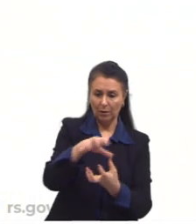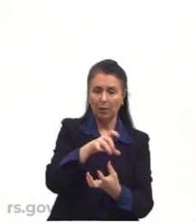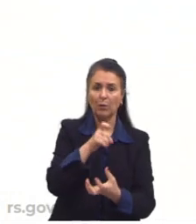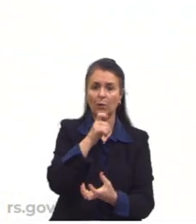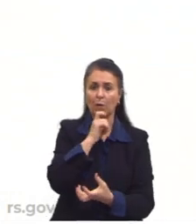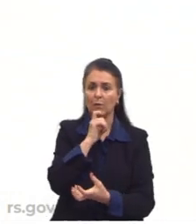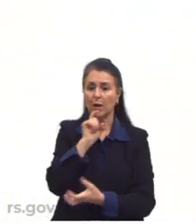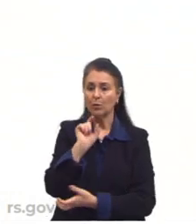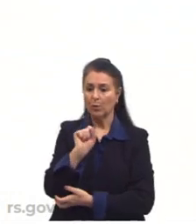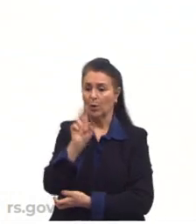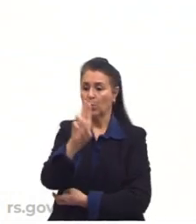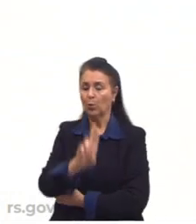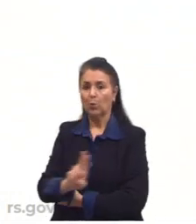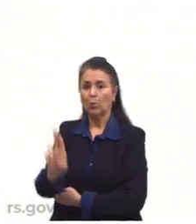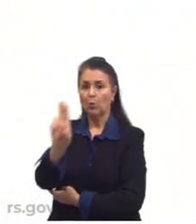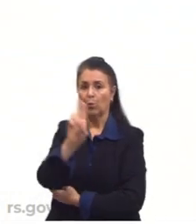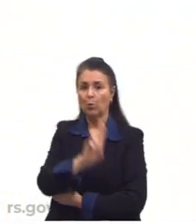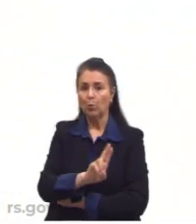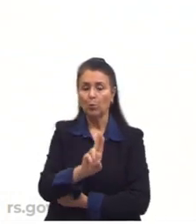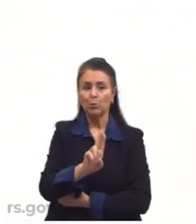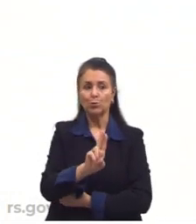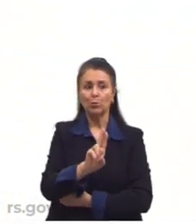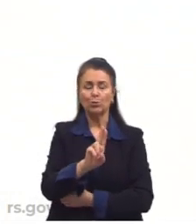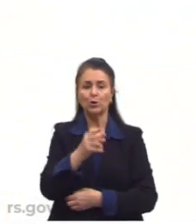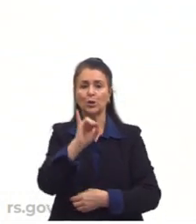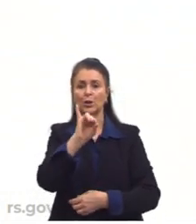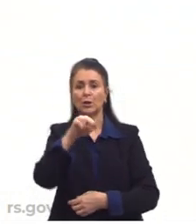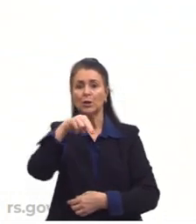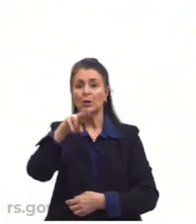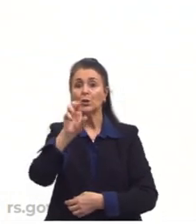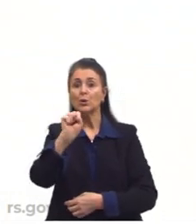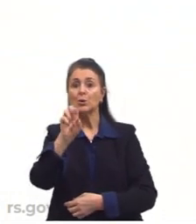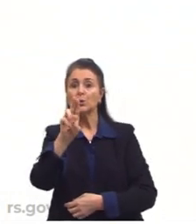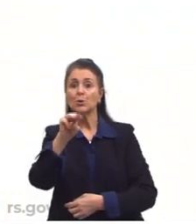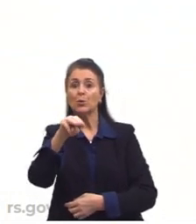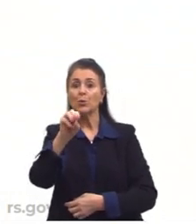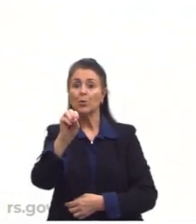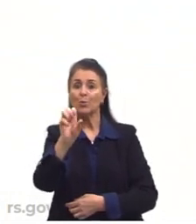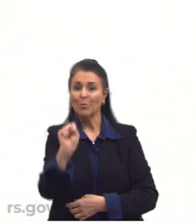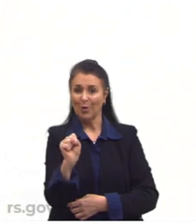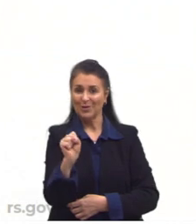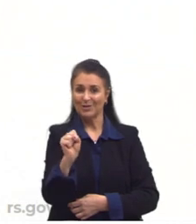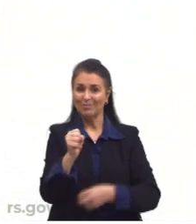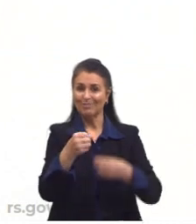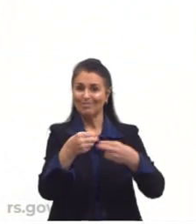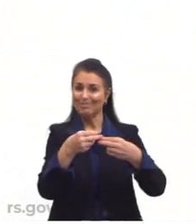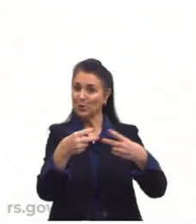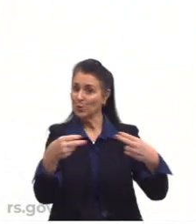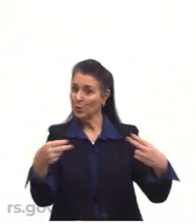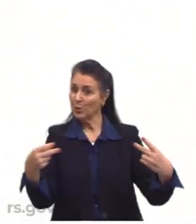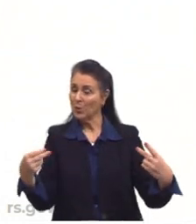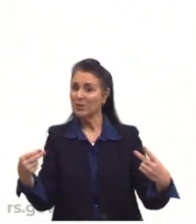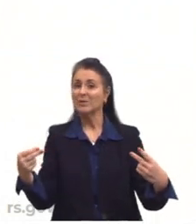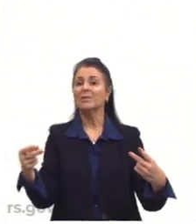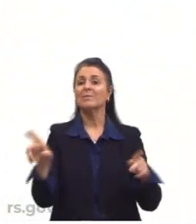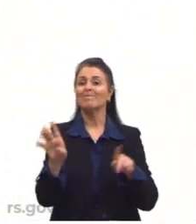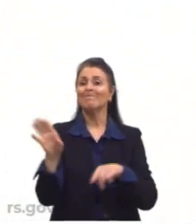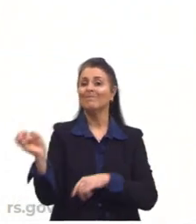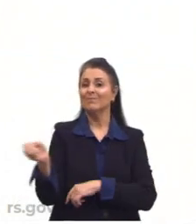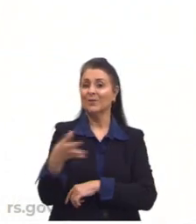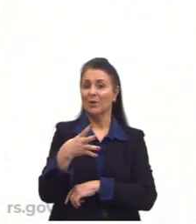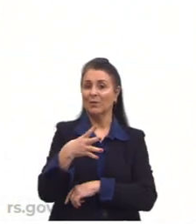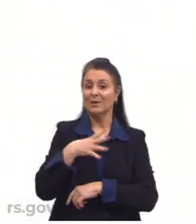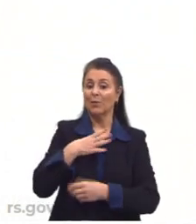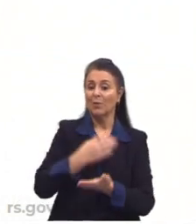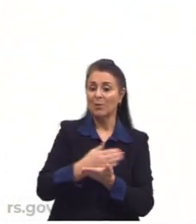vai ser a utilização então de insumos né ela vai ser intensiva aqui tu começa essa essa agricultura intensiva né a